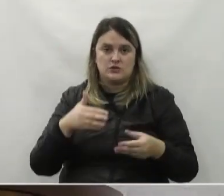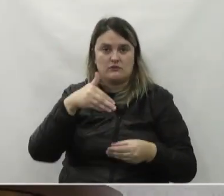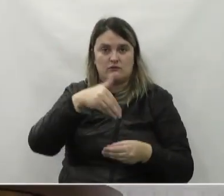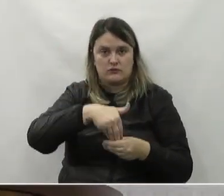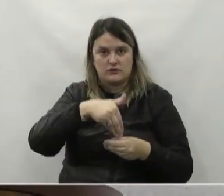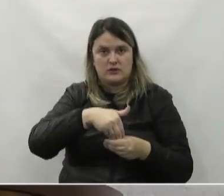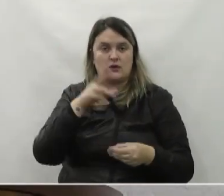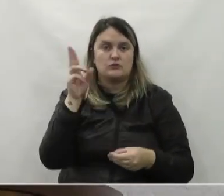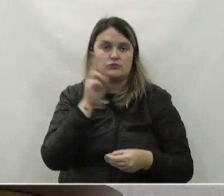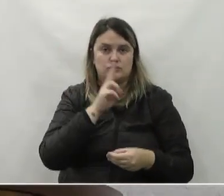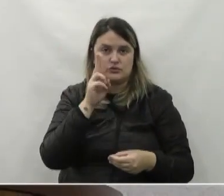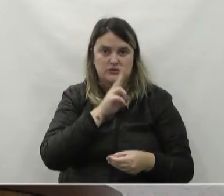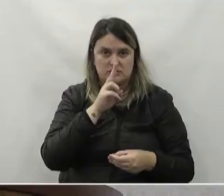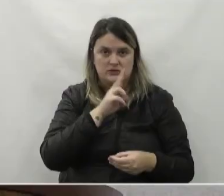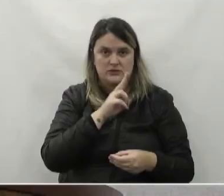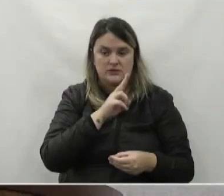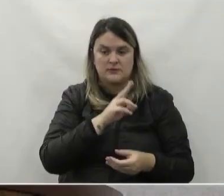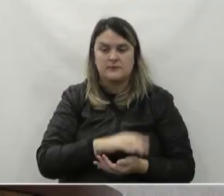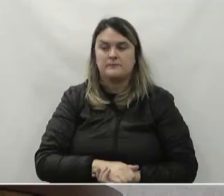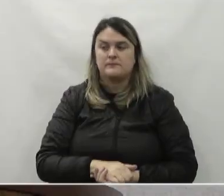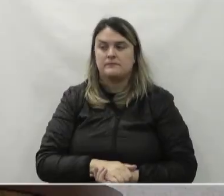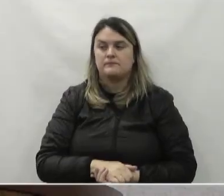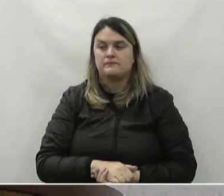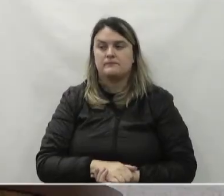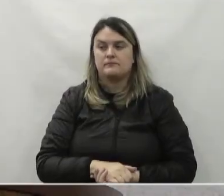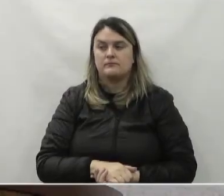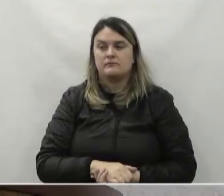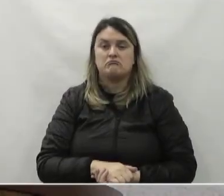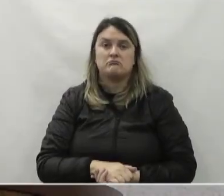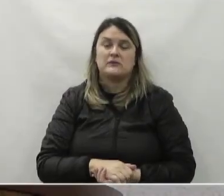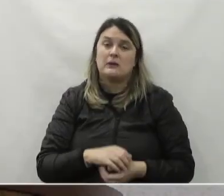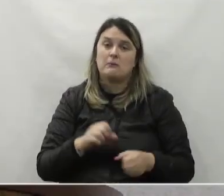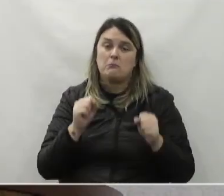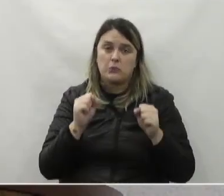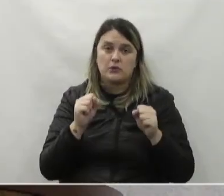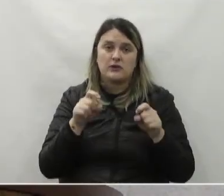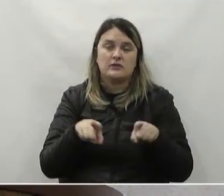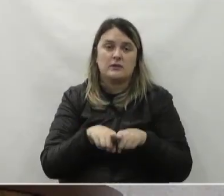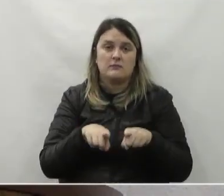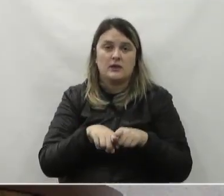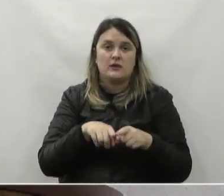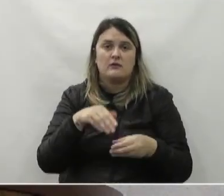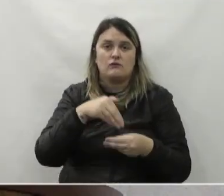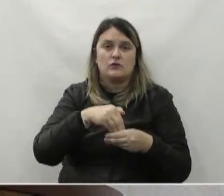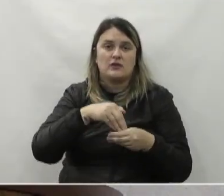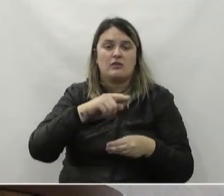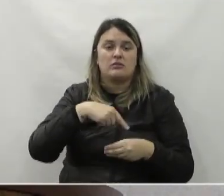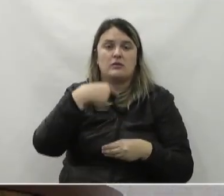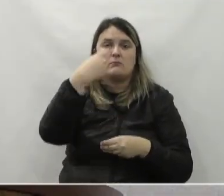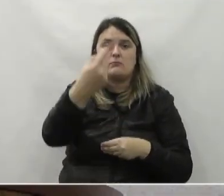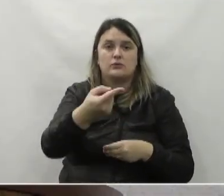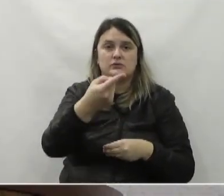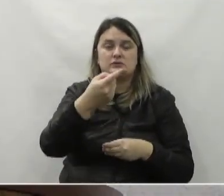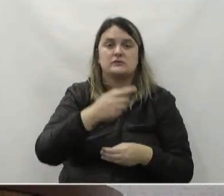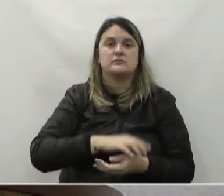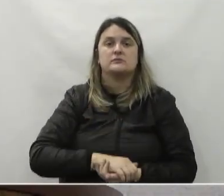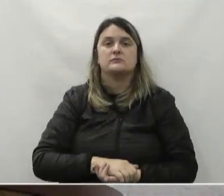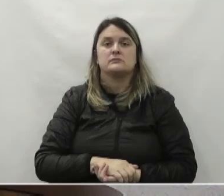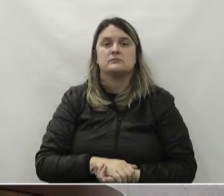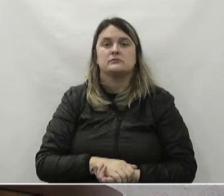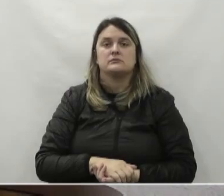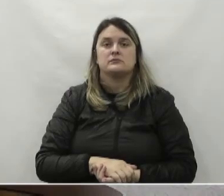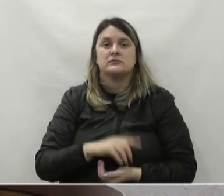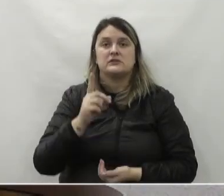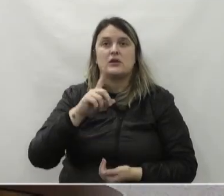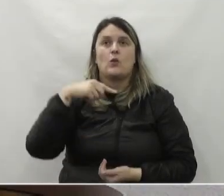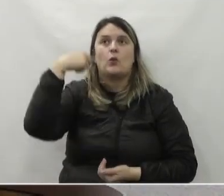o regime de urgência, quem sabe a gente poder estar fazendo aí até uma sessão extraordinária, né, senão qualquer coisa